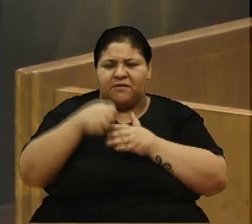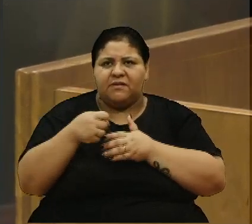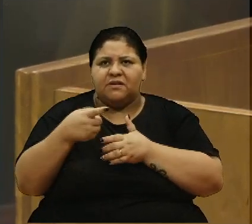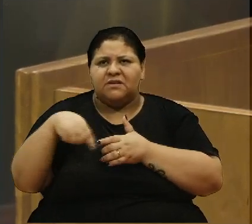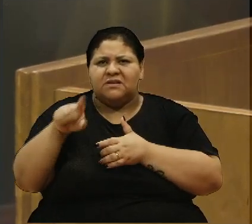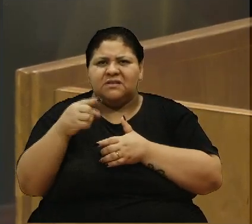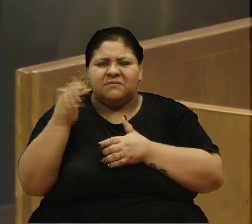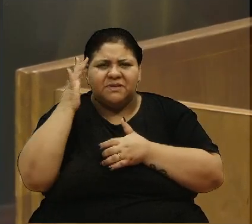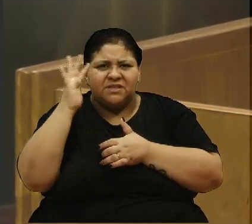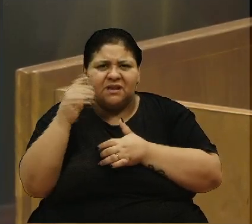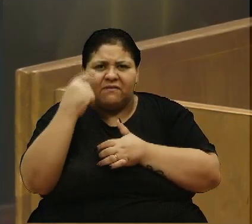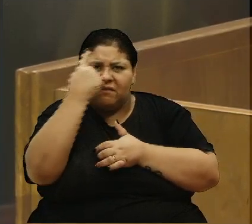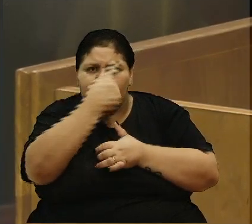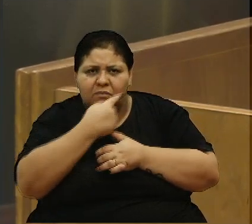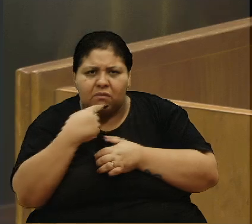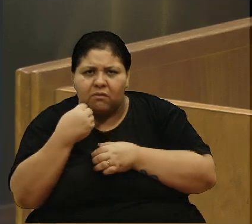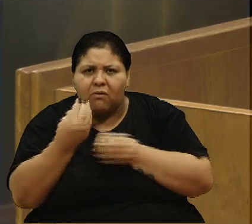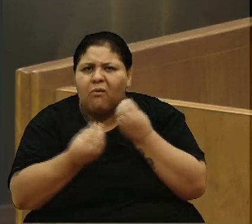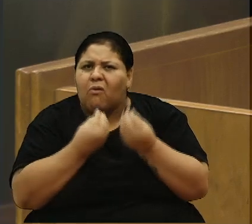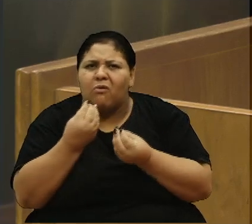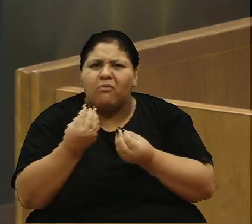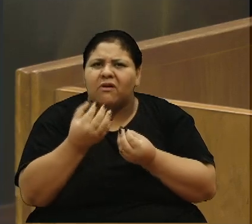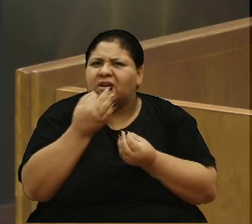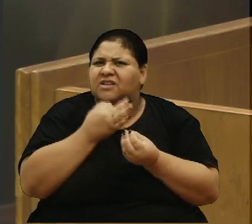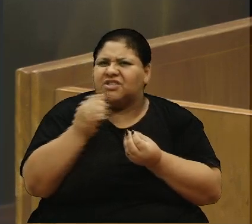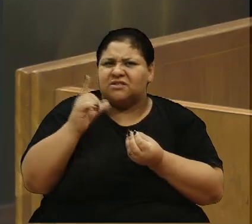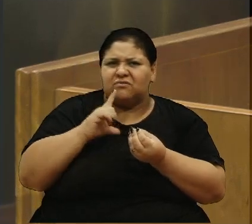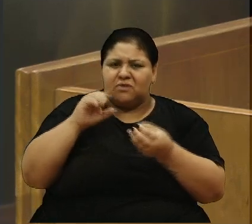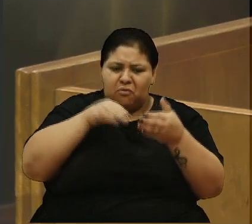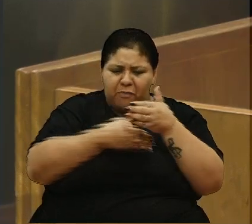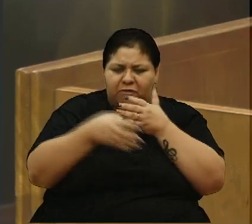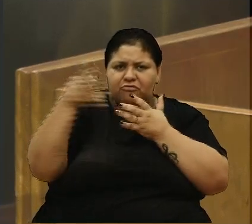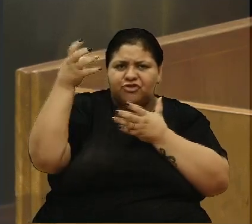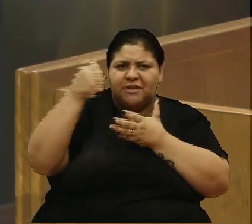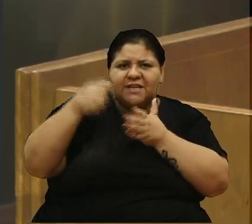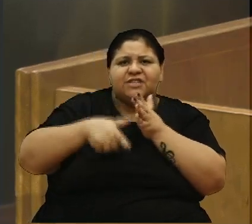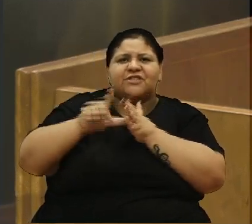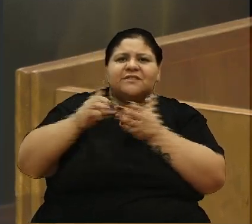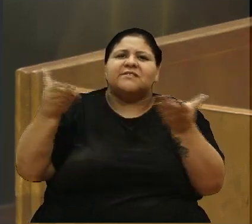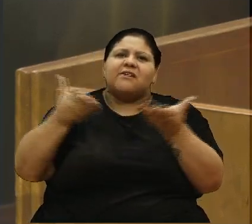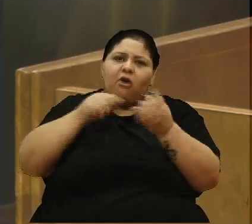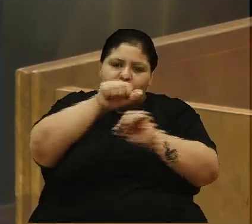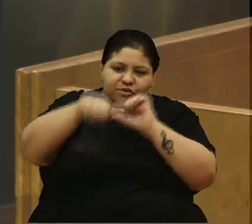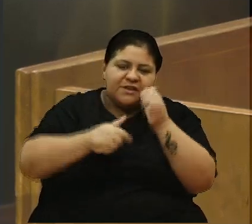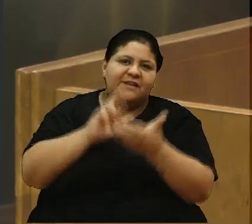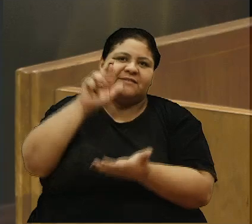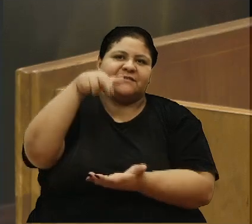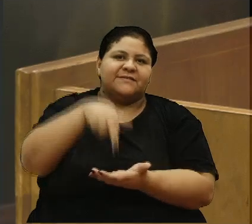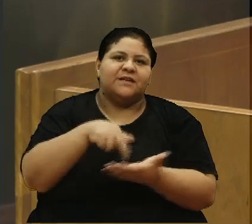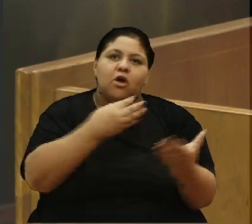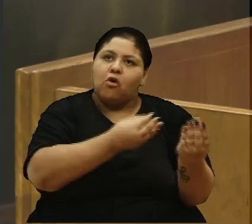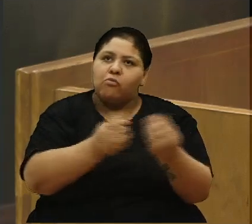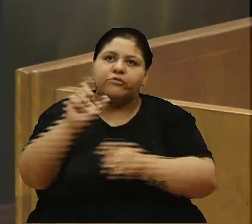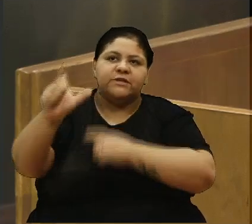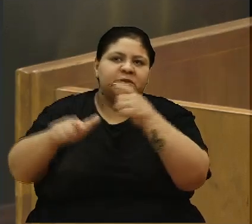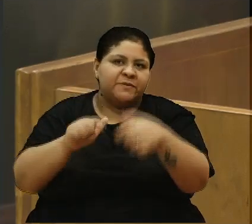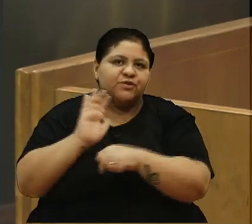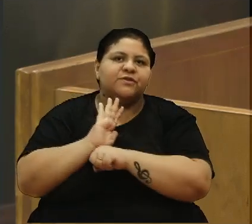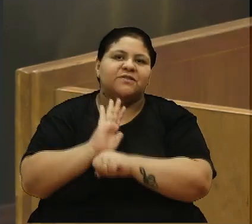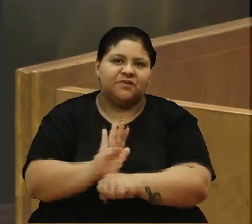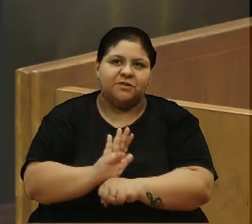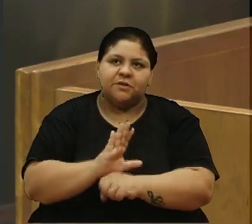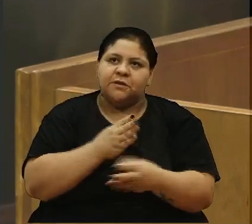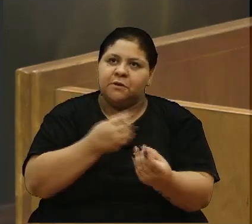dizendo, como assim? Como Caxias não tem, né? Então, poder tornar isso realidade com tantas mãos, tanta gente envolvida é